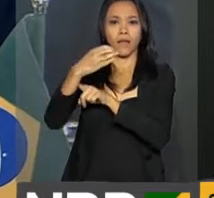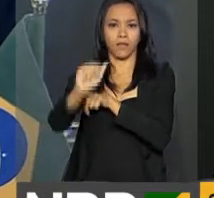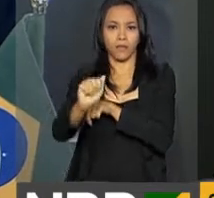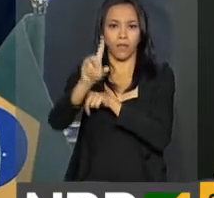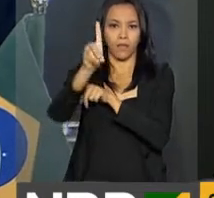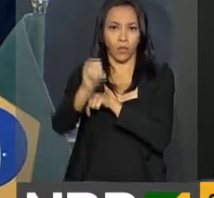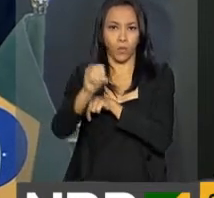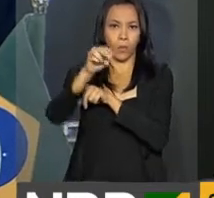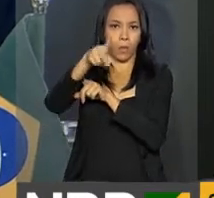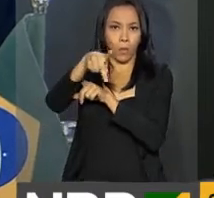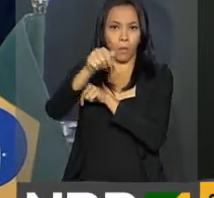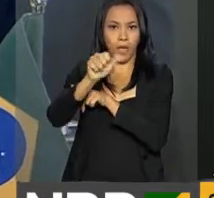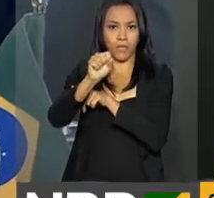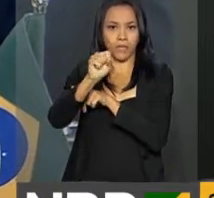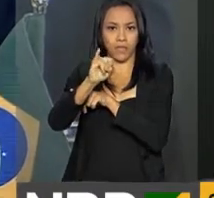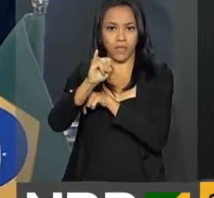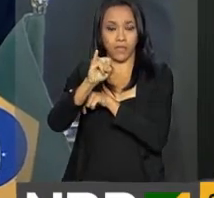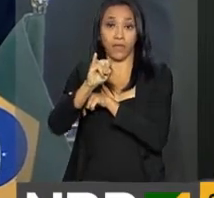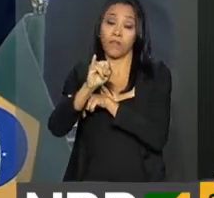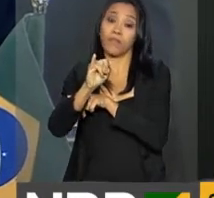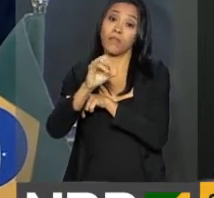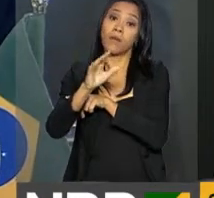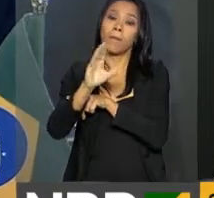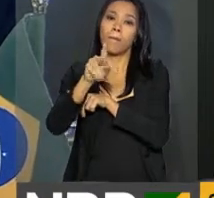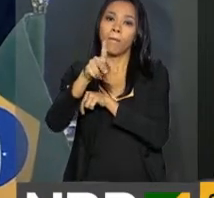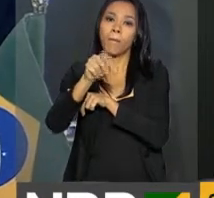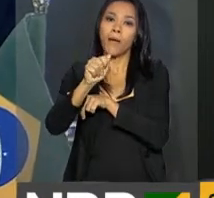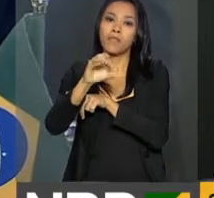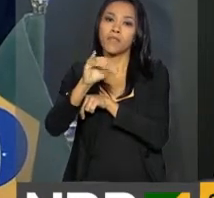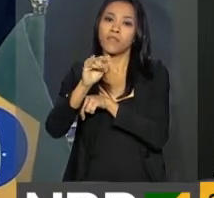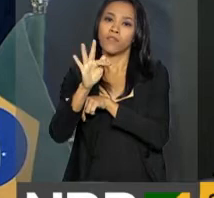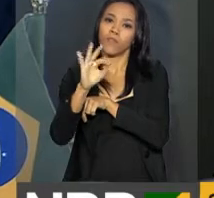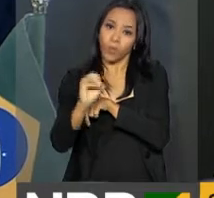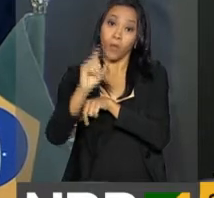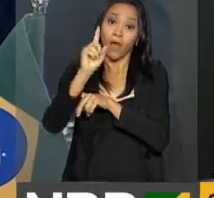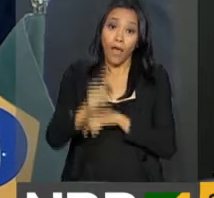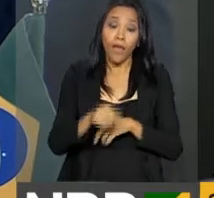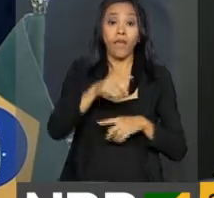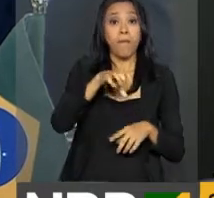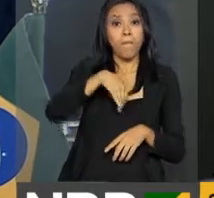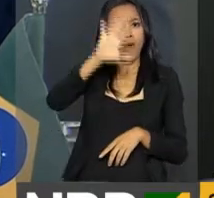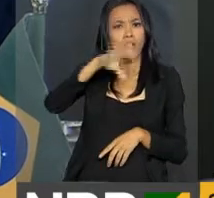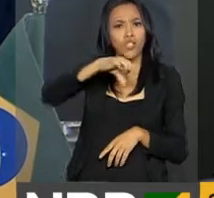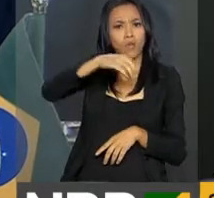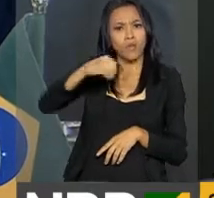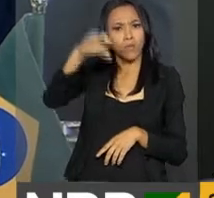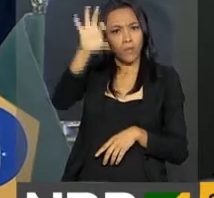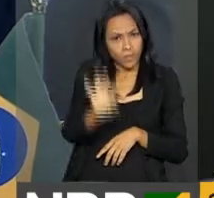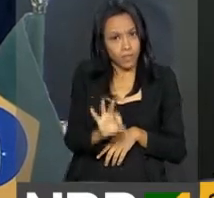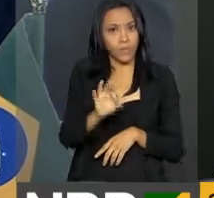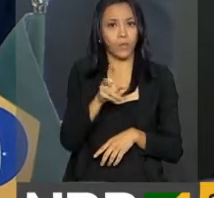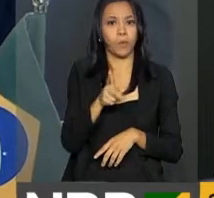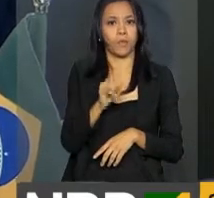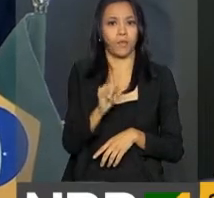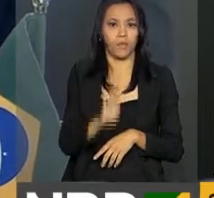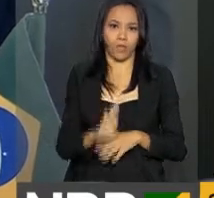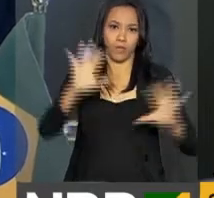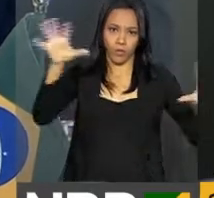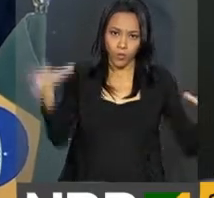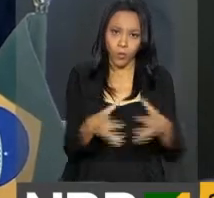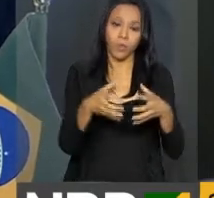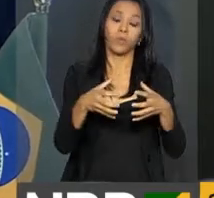países representam mais de 90% do PIB da região e somam